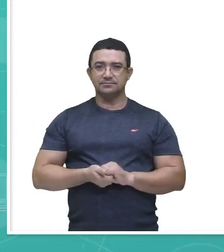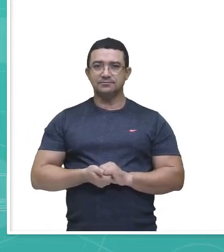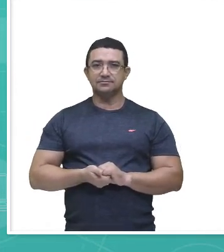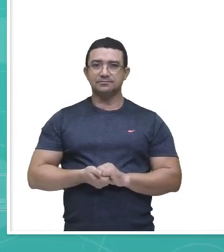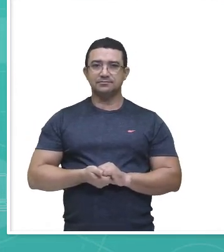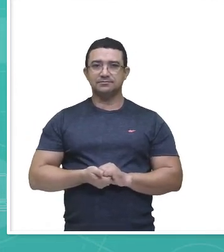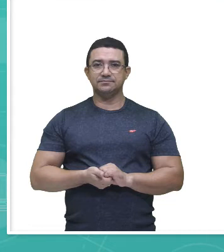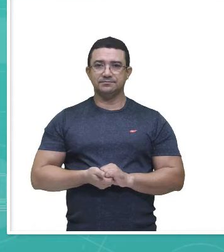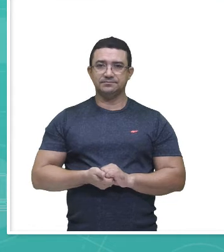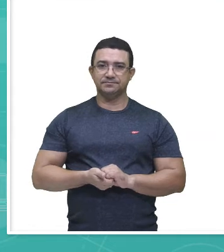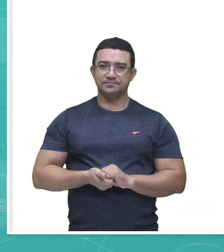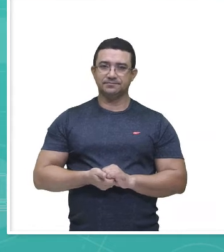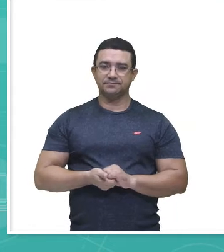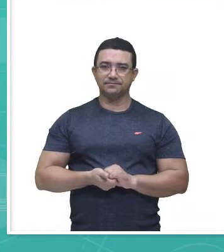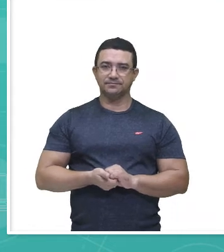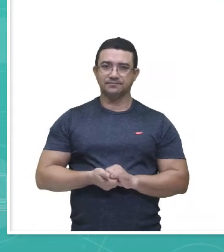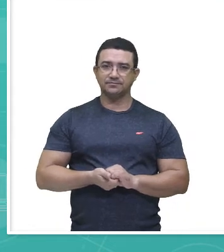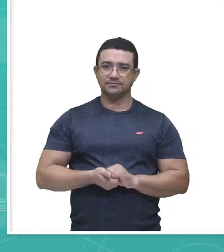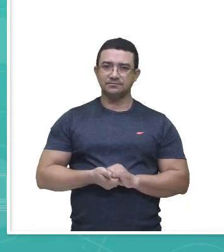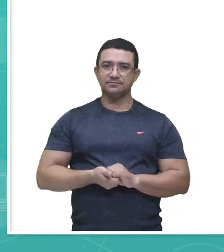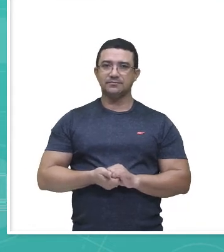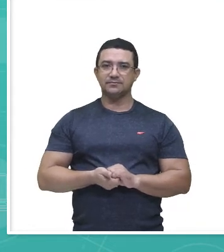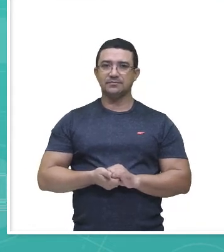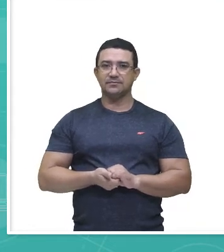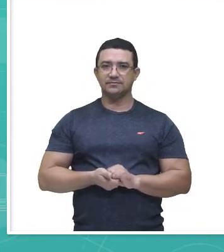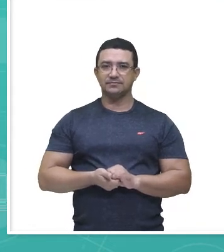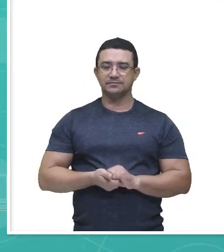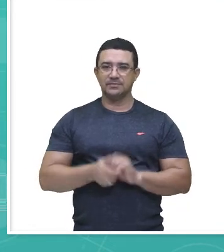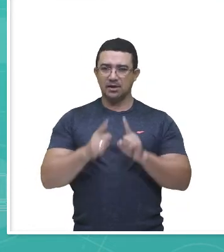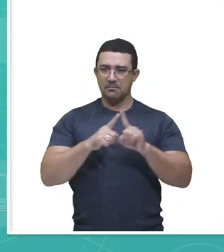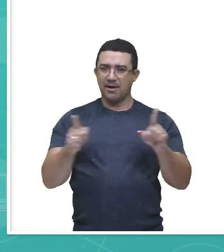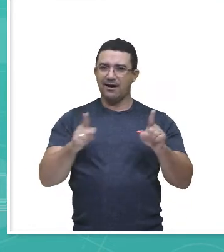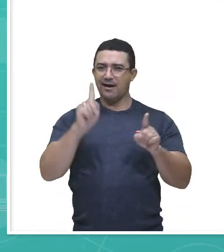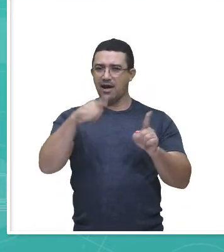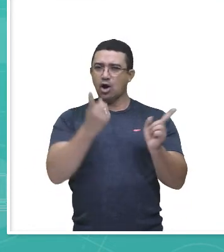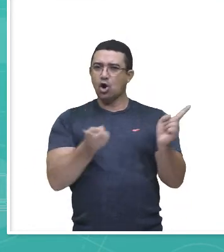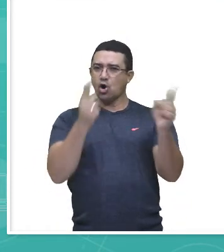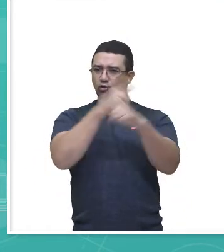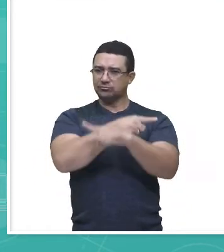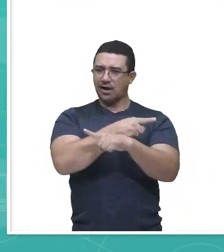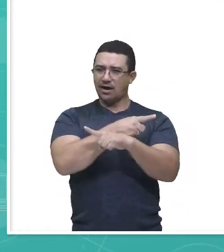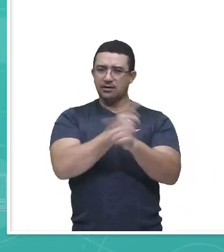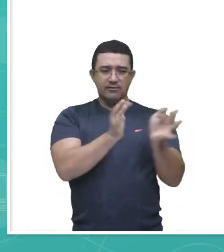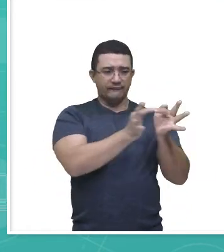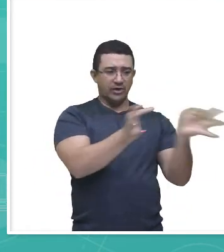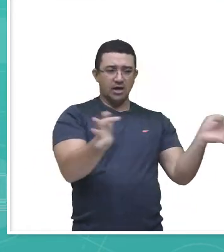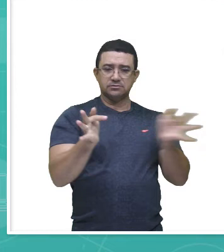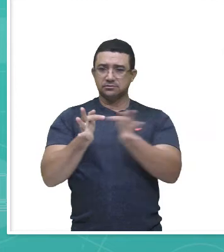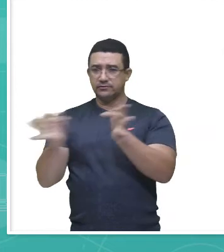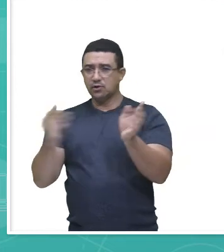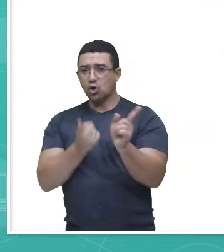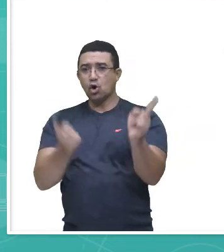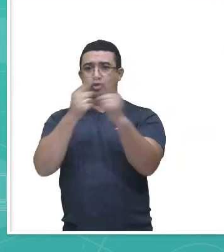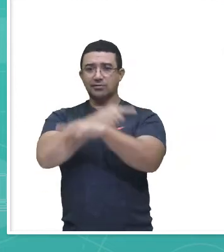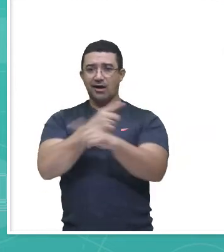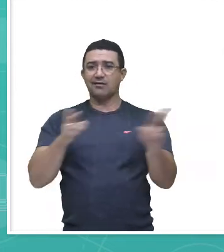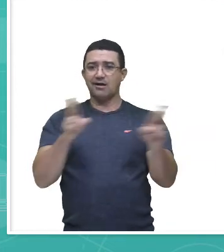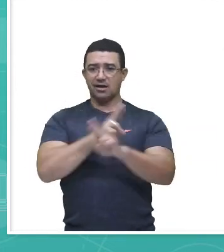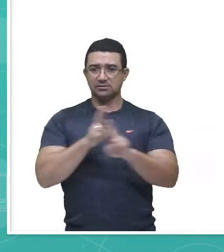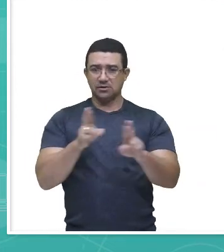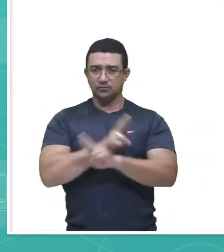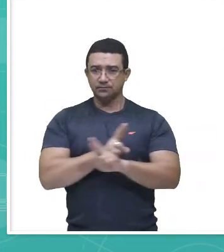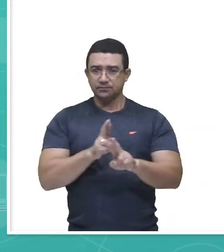Então, é uma situação contraditória da segunda com relação à primeira, então, a relação contrária.